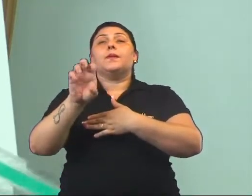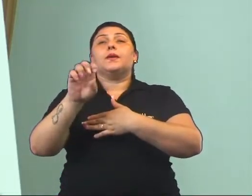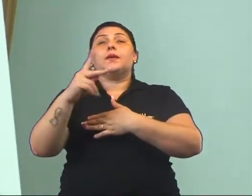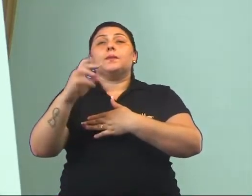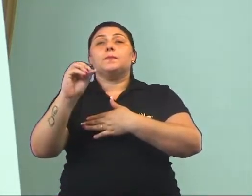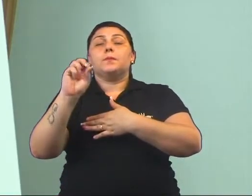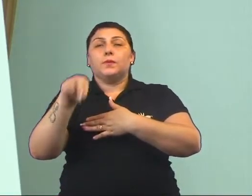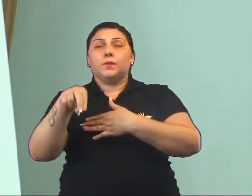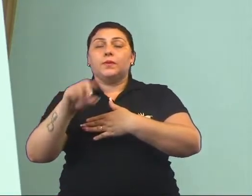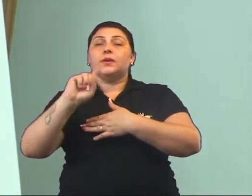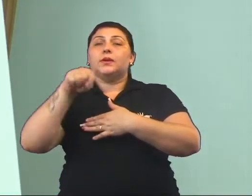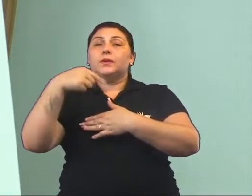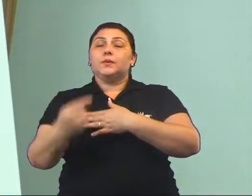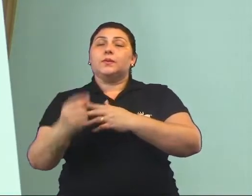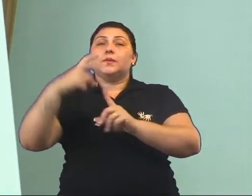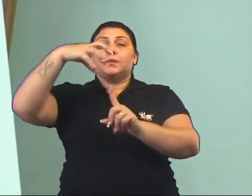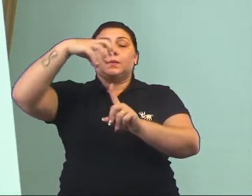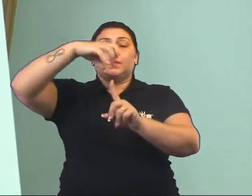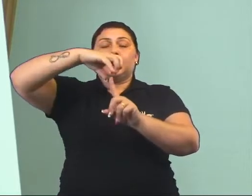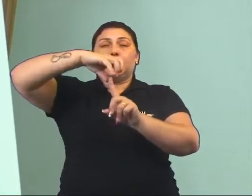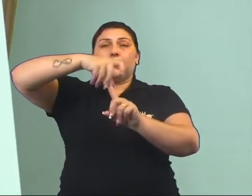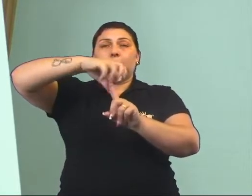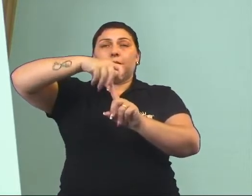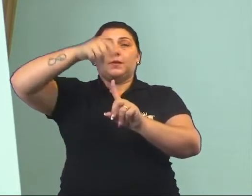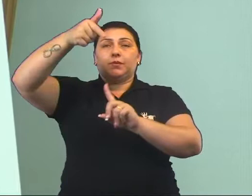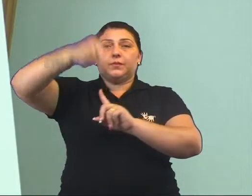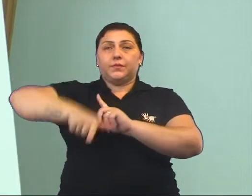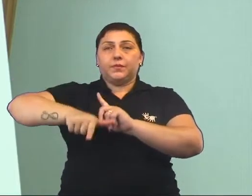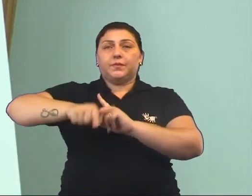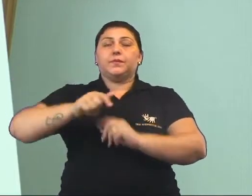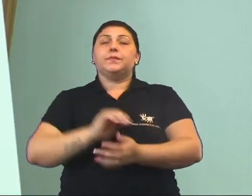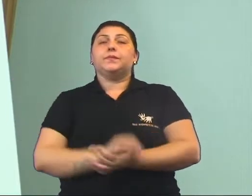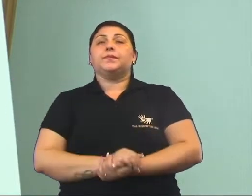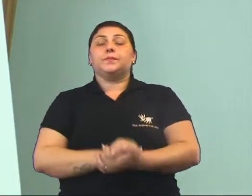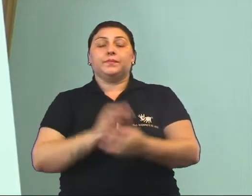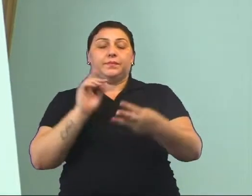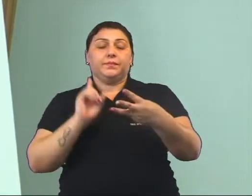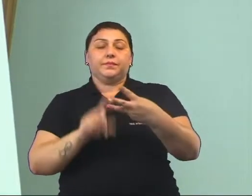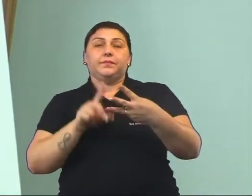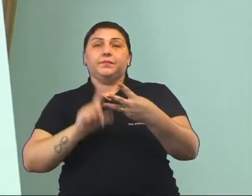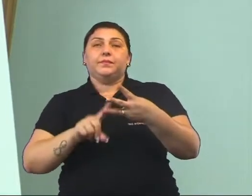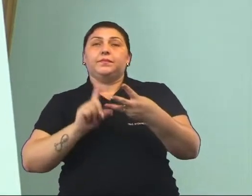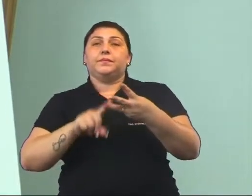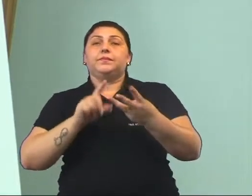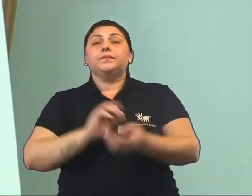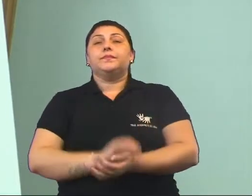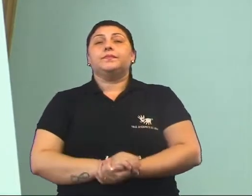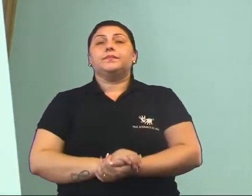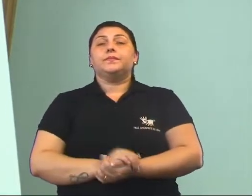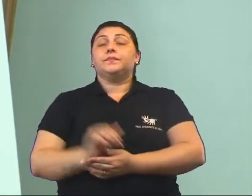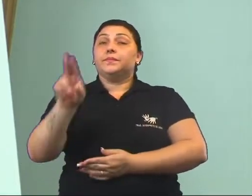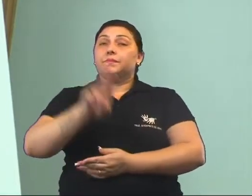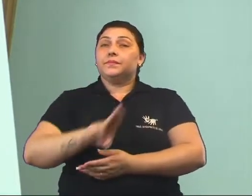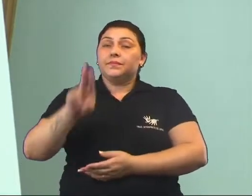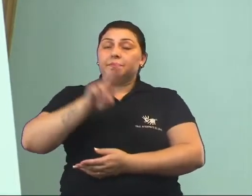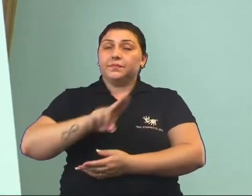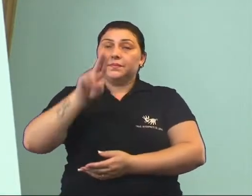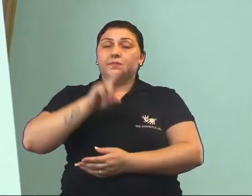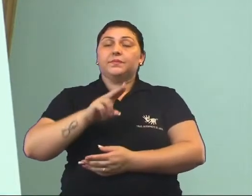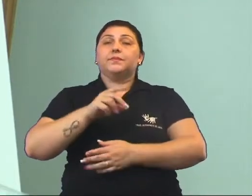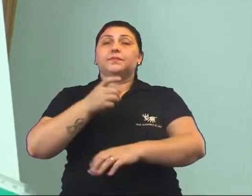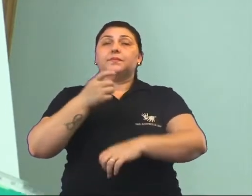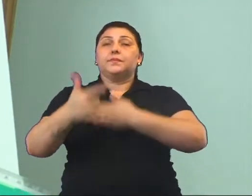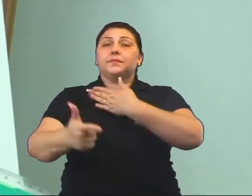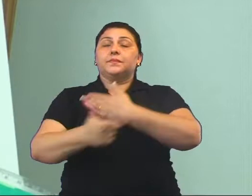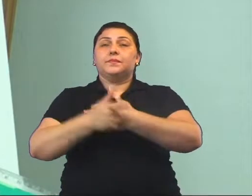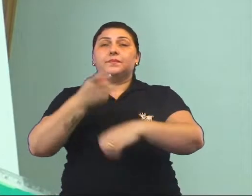seguida, coloque as tampas novamente. Terceiro passo. Utilize a